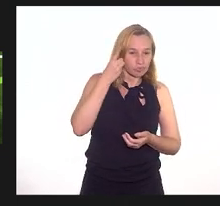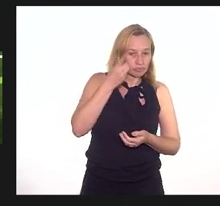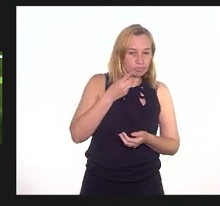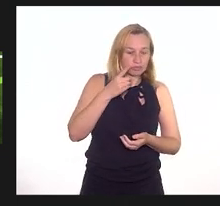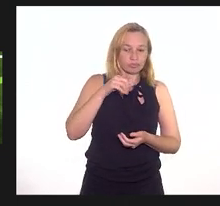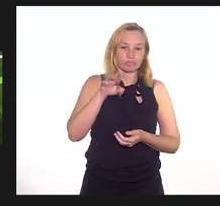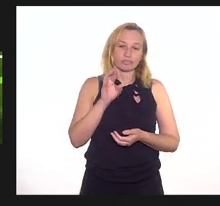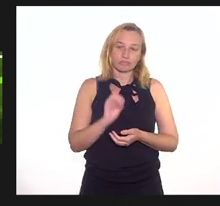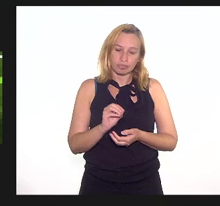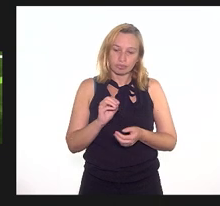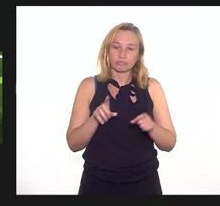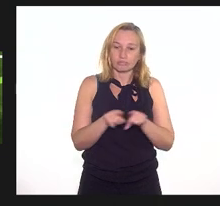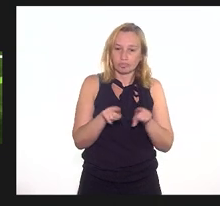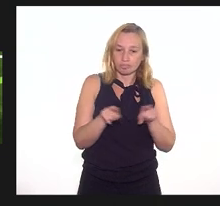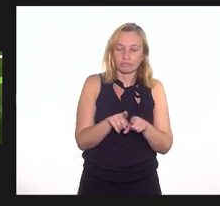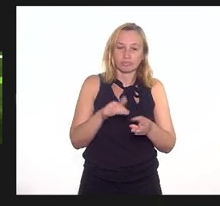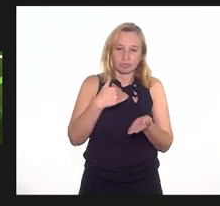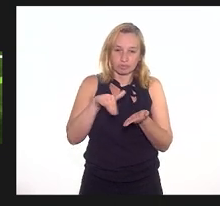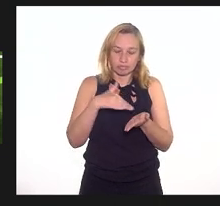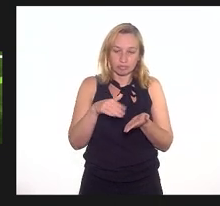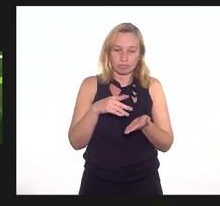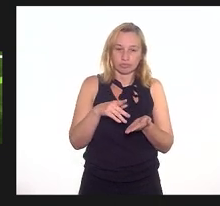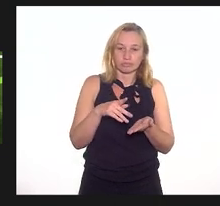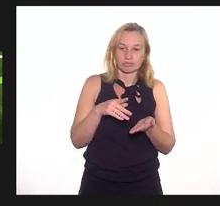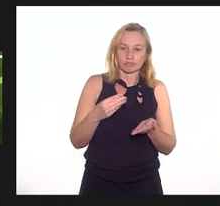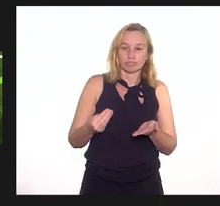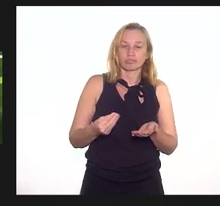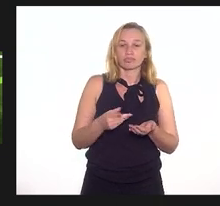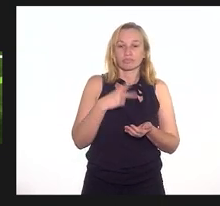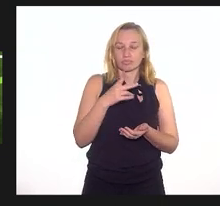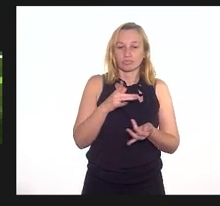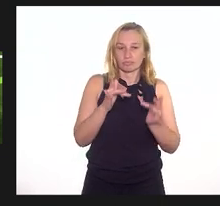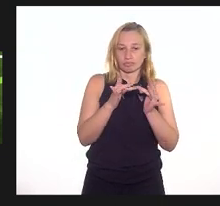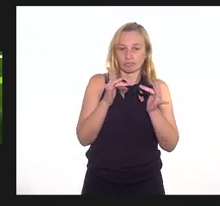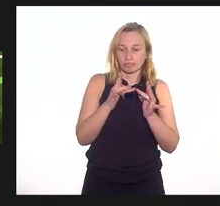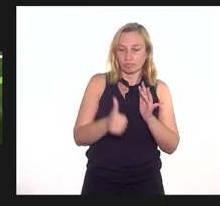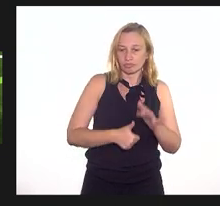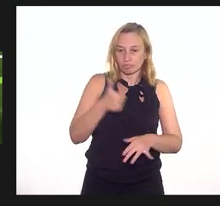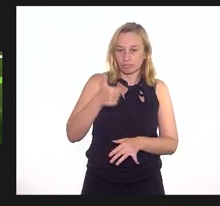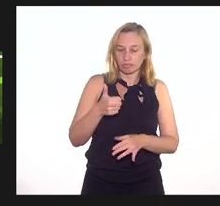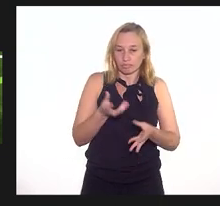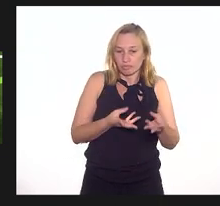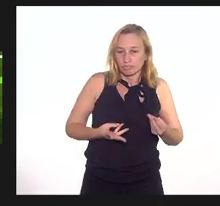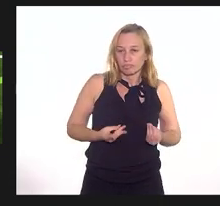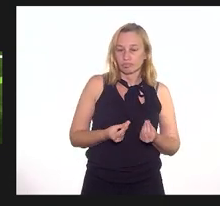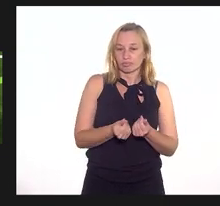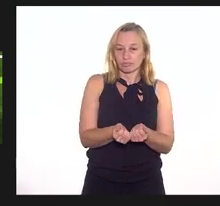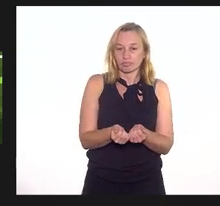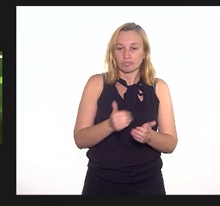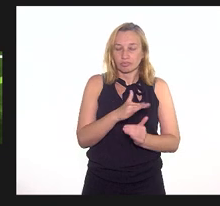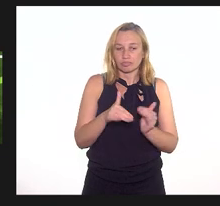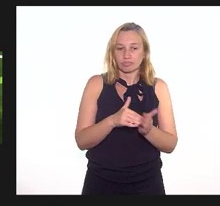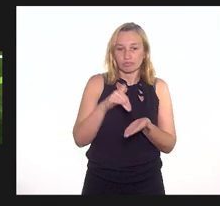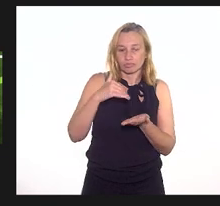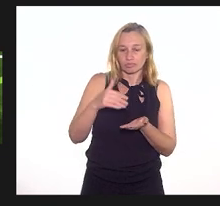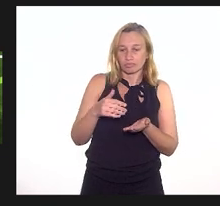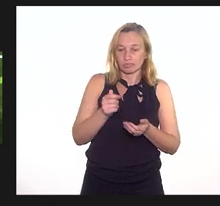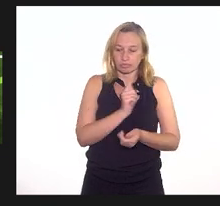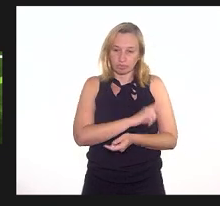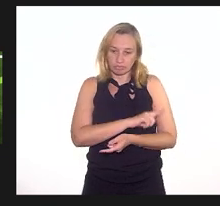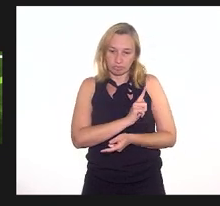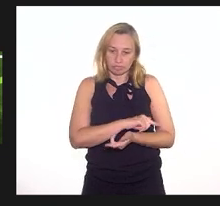do Desenvolvimento Social, está presente na reunião, e dizer que o meu primeiro contato e o que sensibilizou a toda a gestão da secretaria